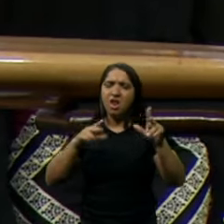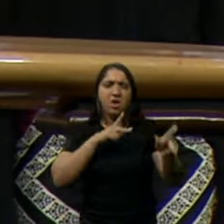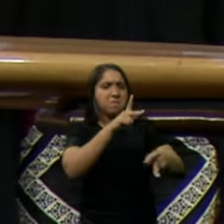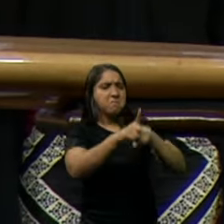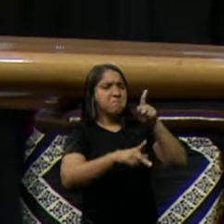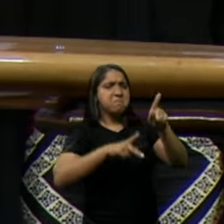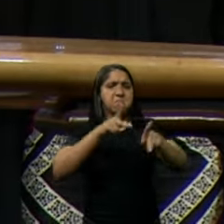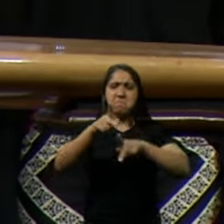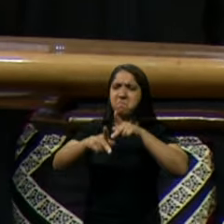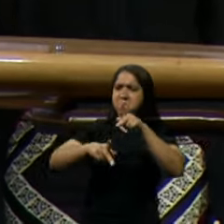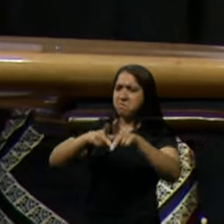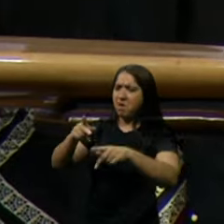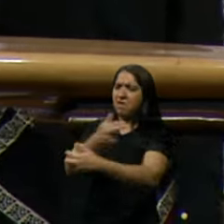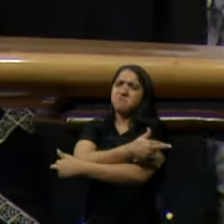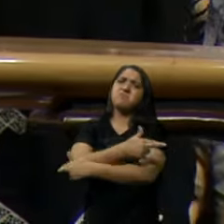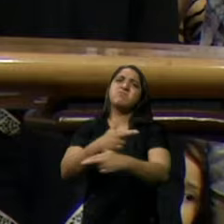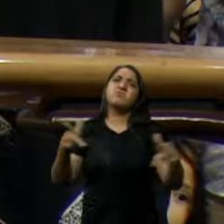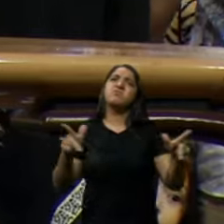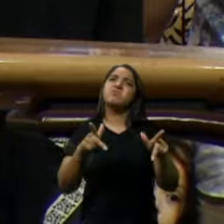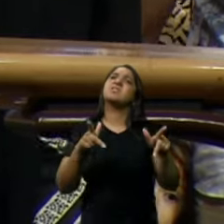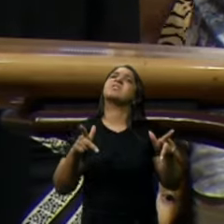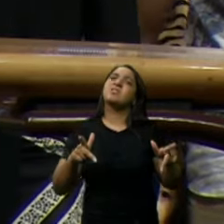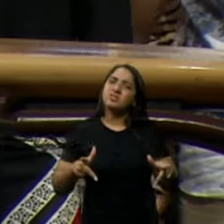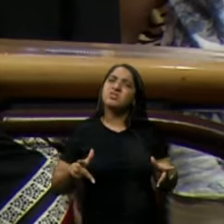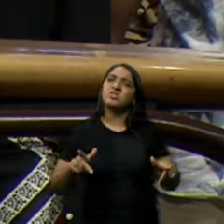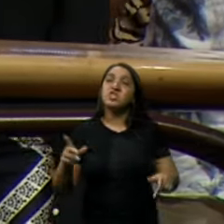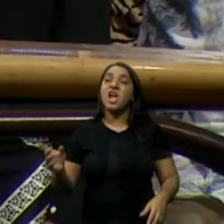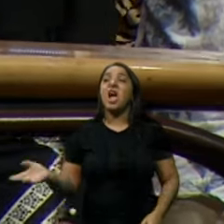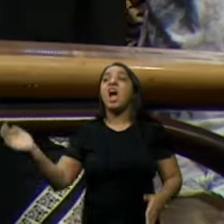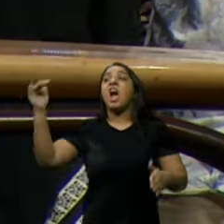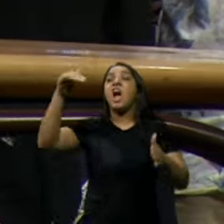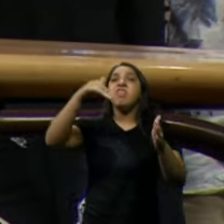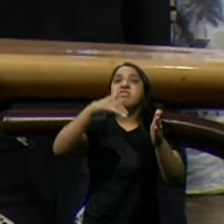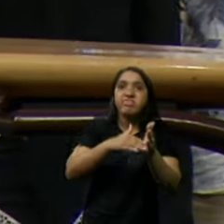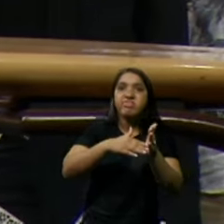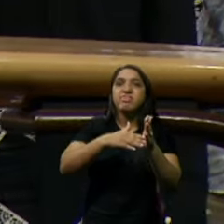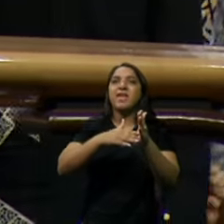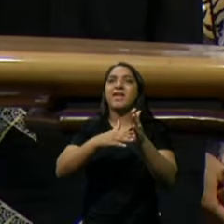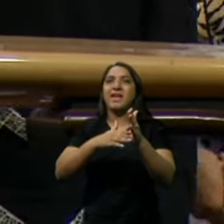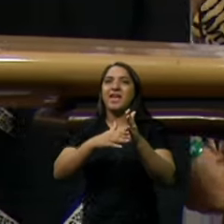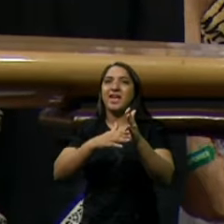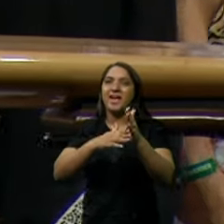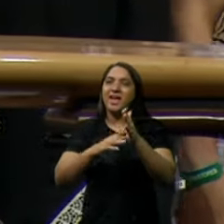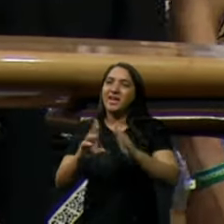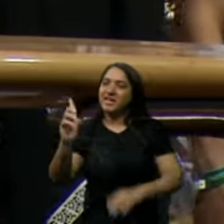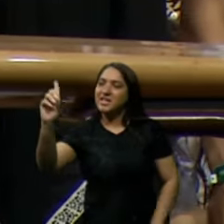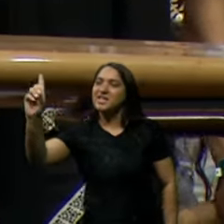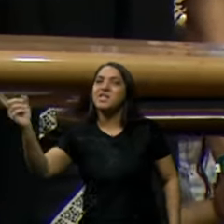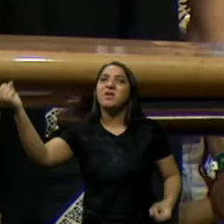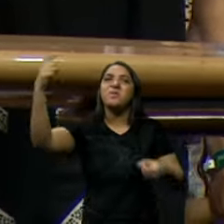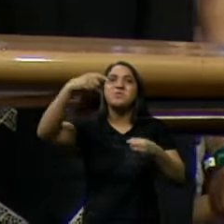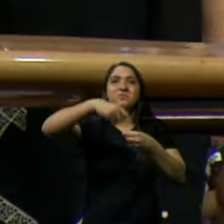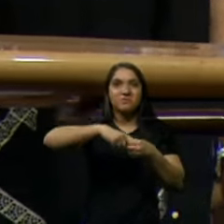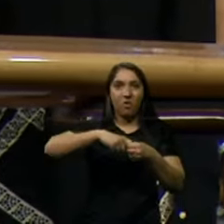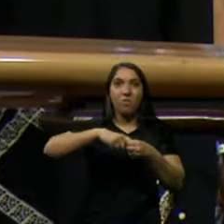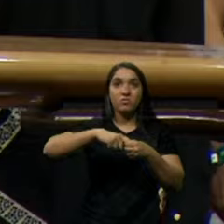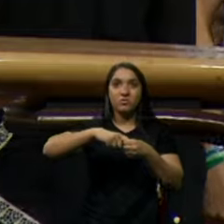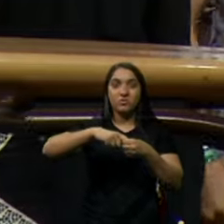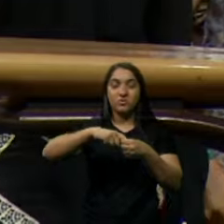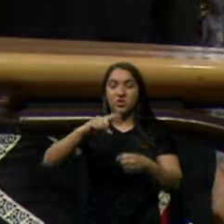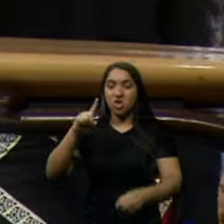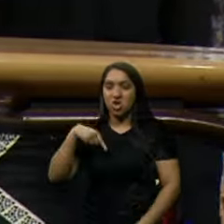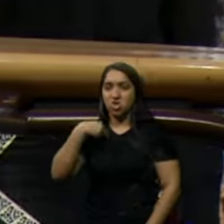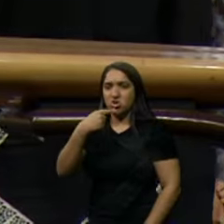todas as nações até que ele venha e até que ele venha nós estaremos indo